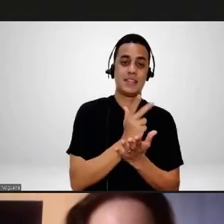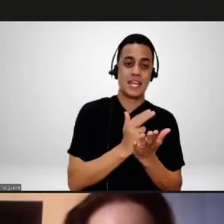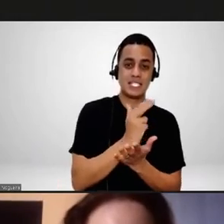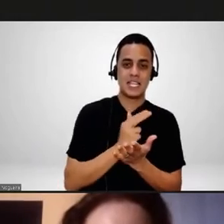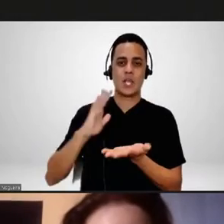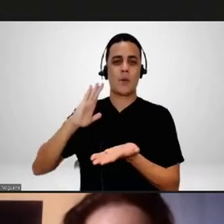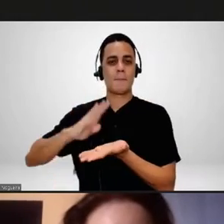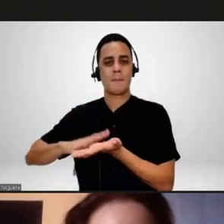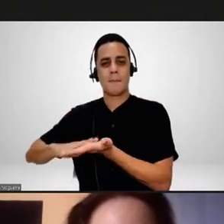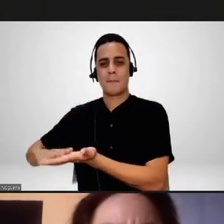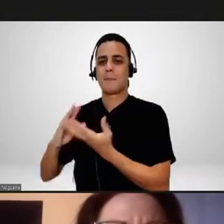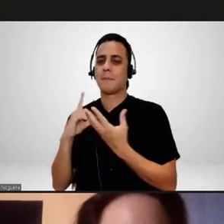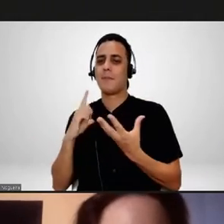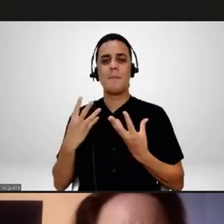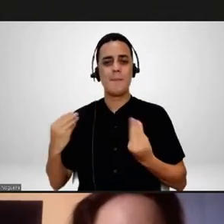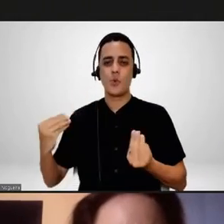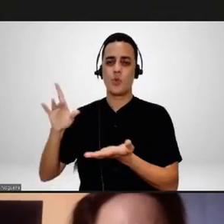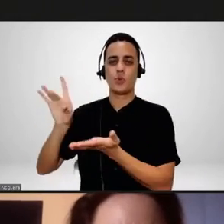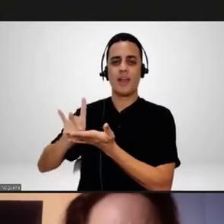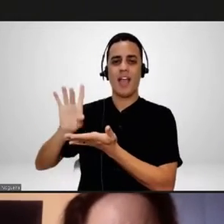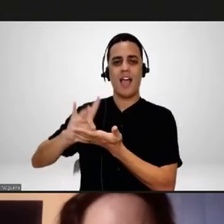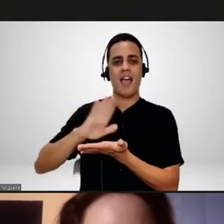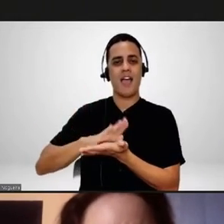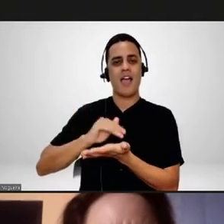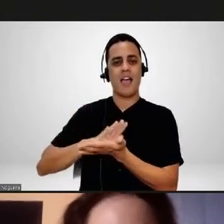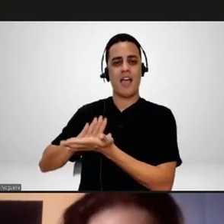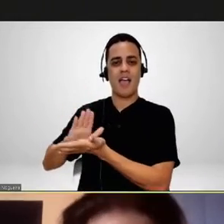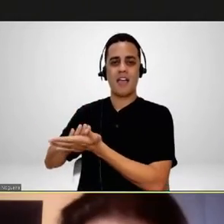gravura, muita gravura mesmo.